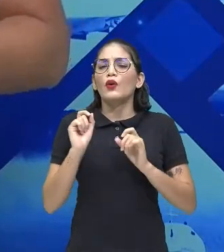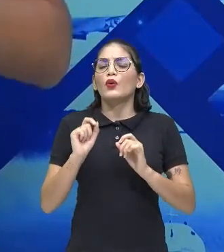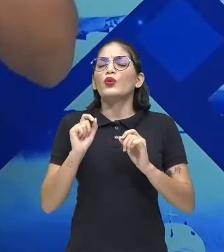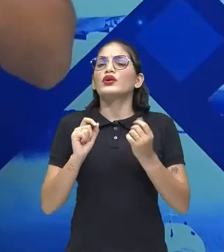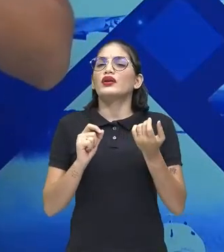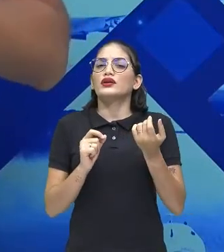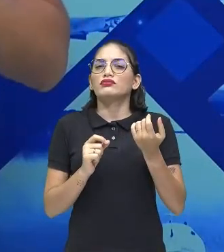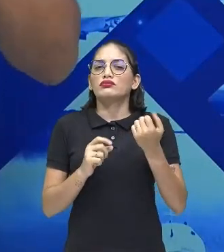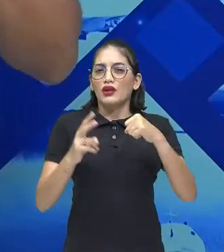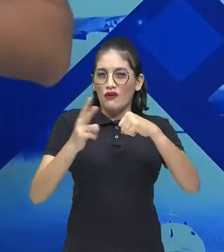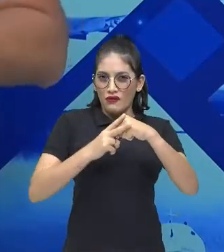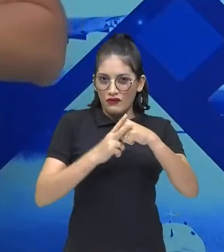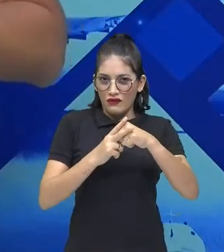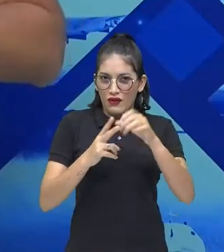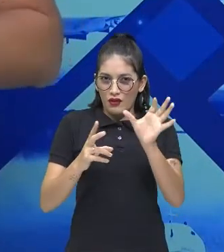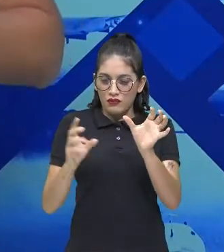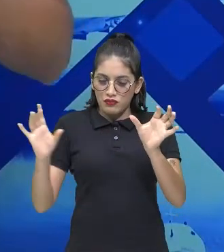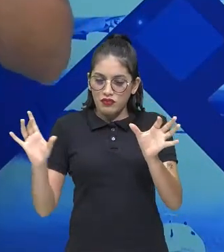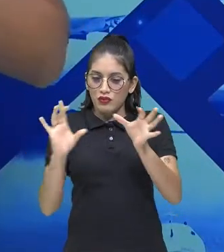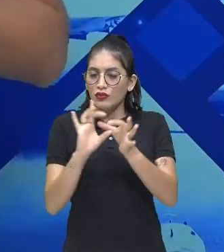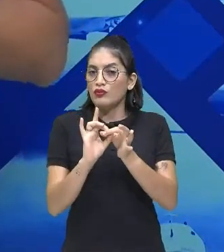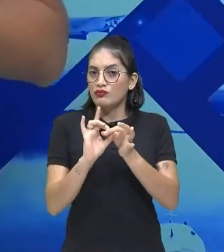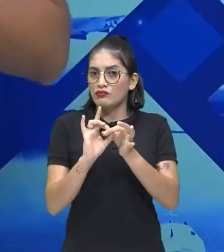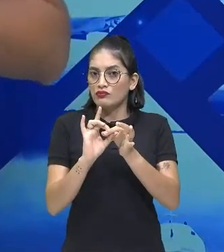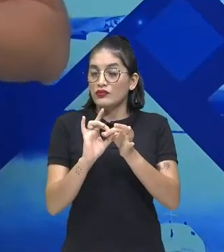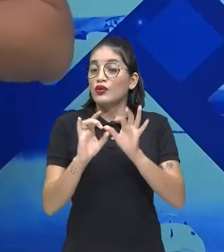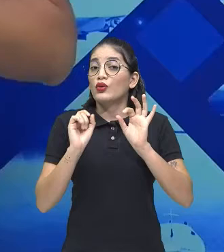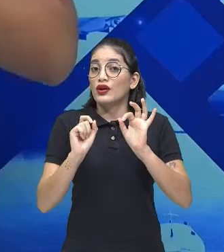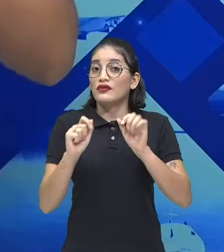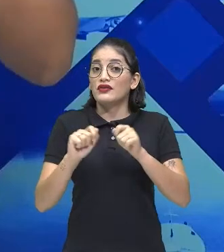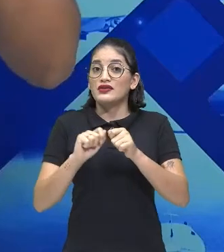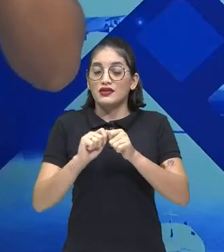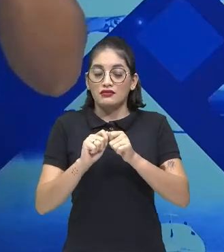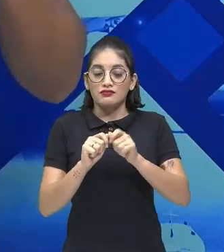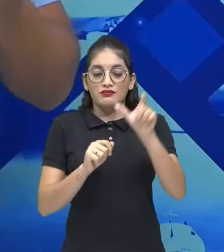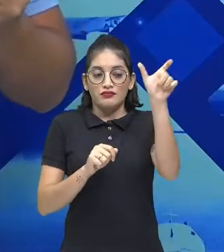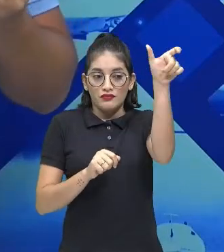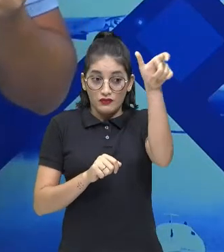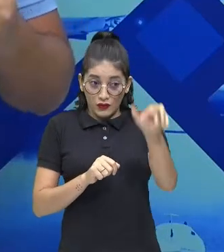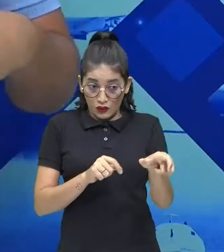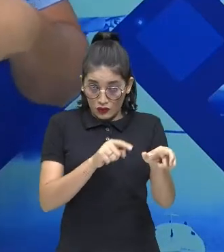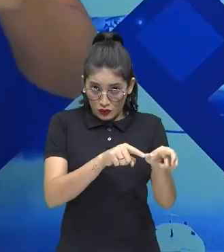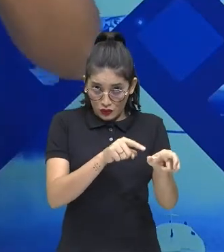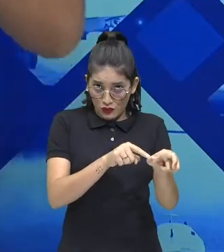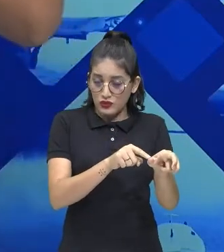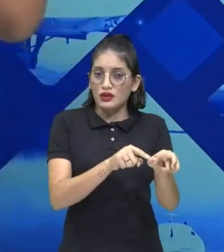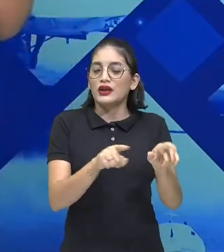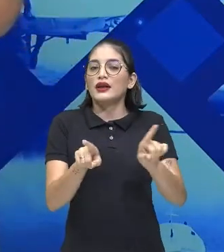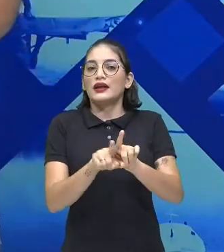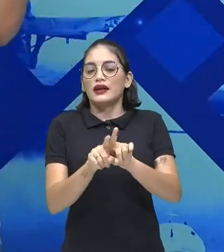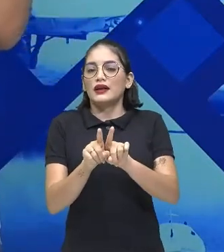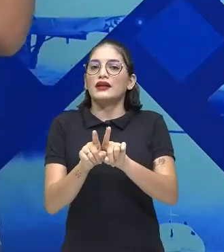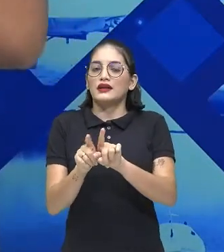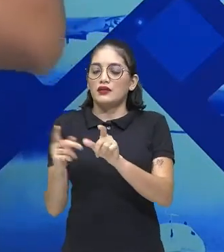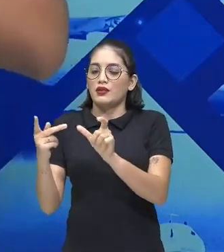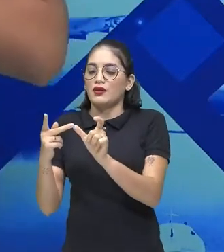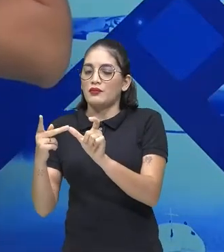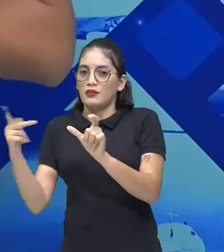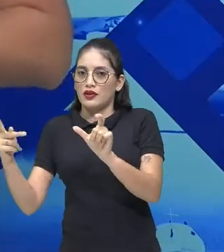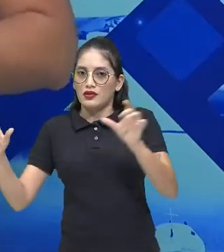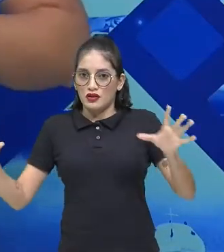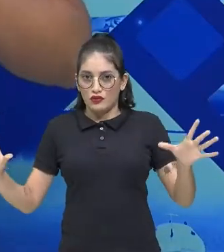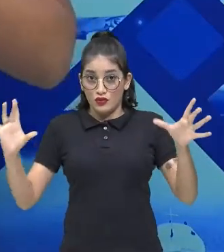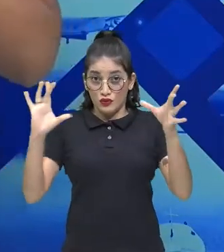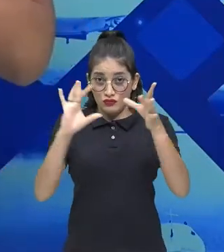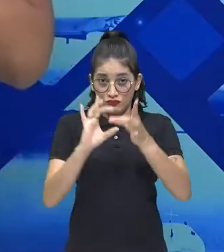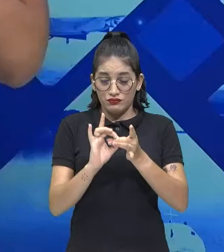ligação faz? Ele vai conectar, ele vai fazer a ligação entre o sujeito e o seu predicativo,